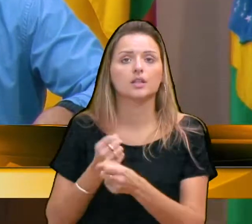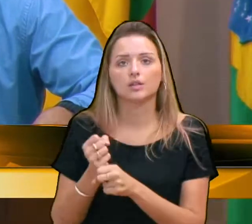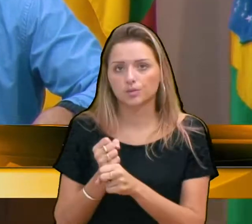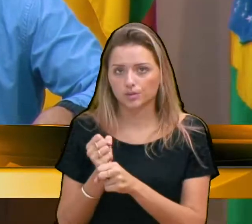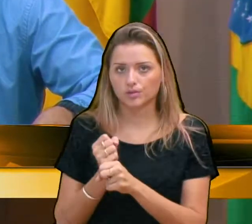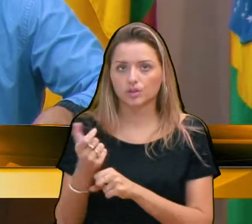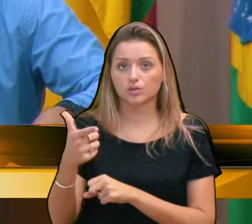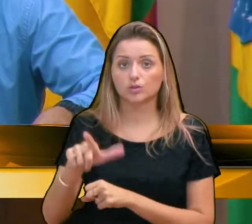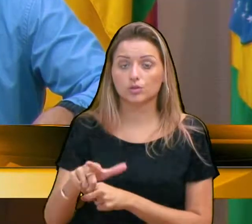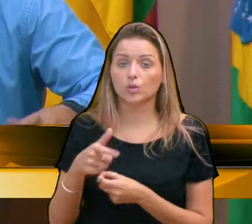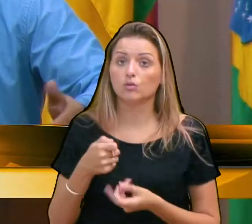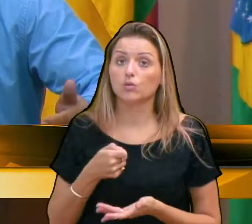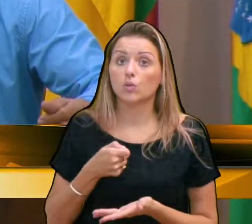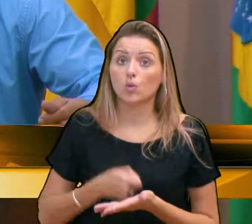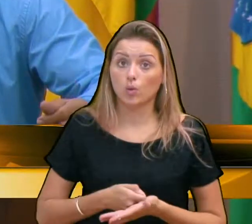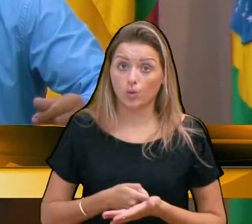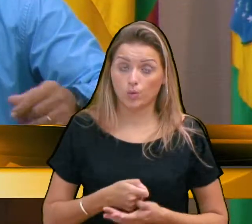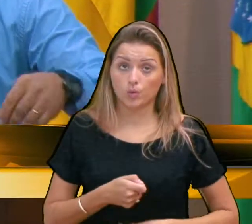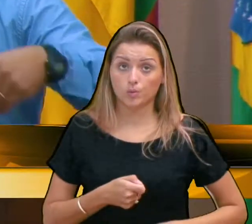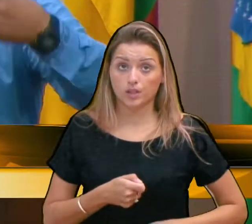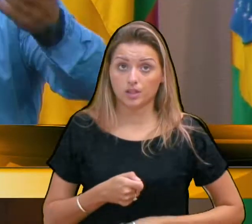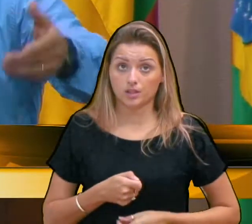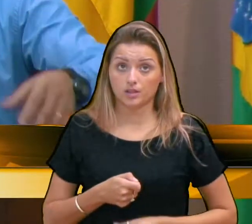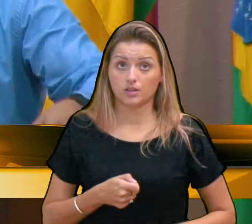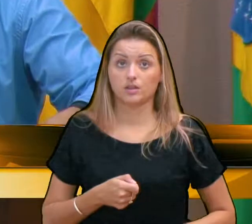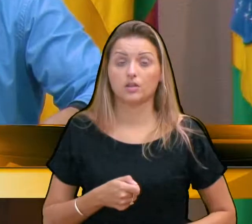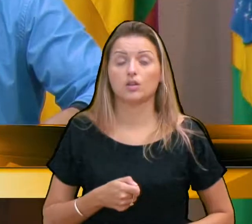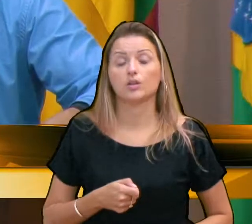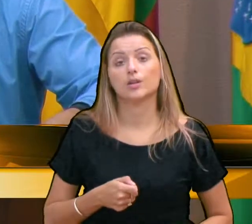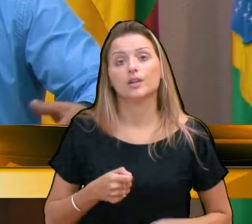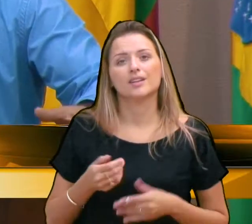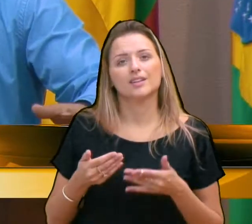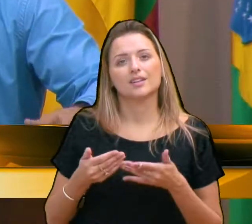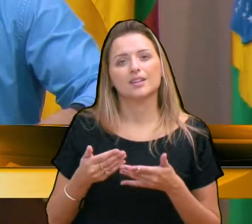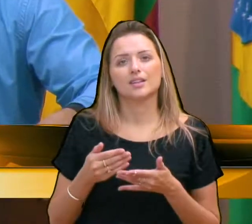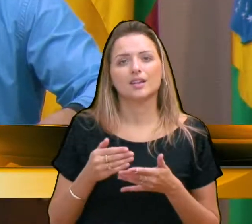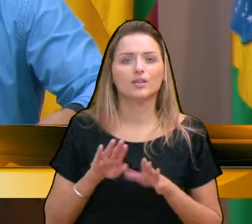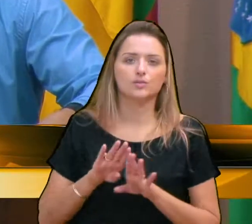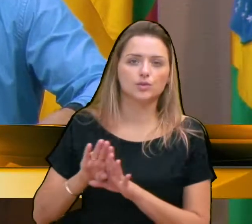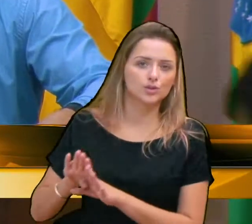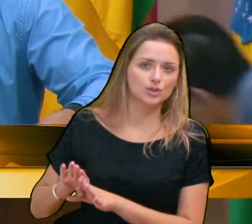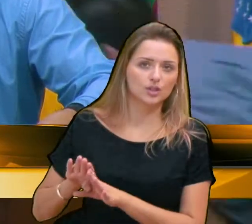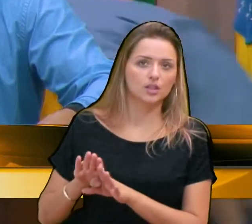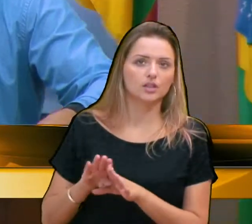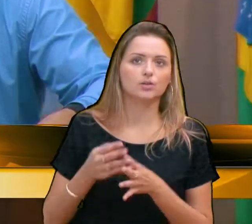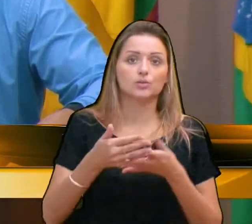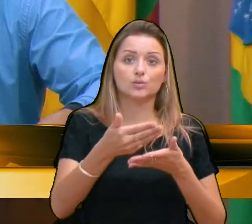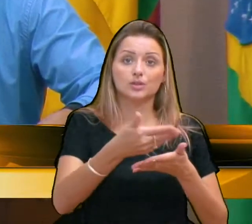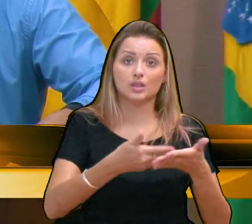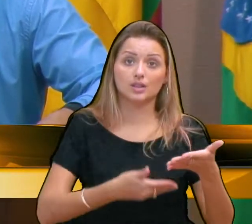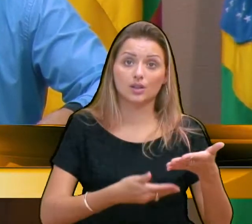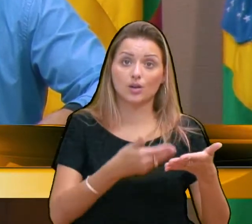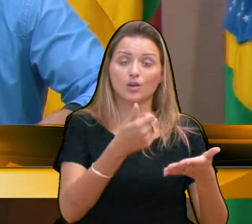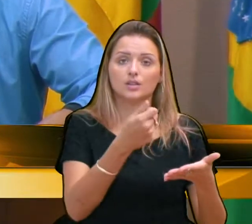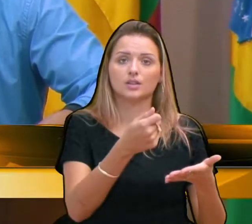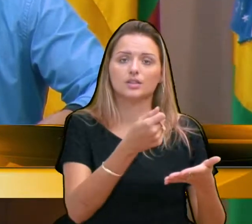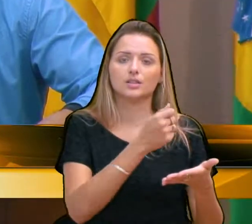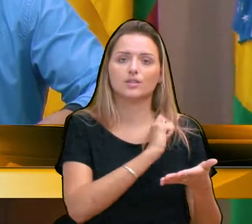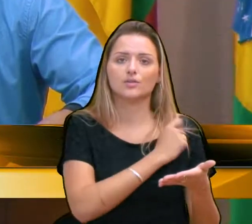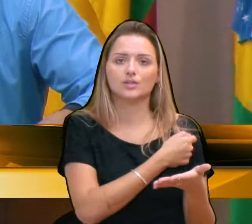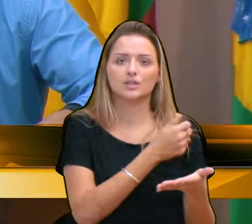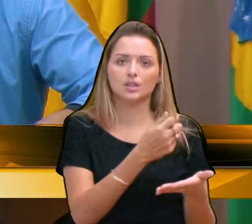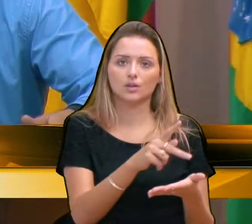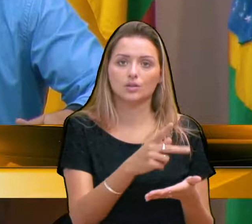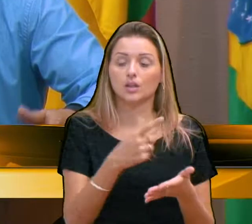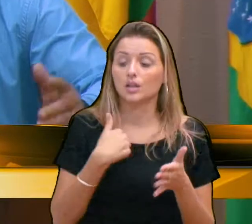novo, a obrigatoriedade, que estava sendo, enfim, afastada por enquanto da nota eletrônica. Aí